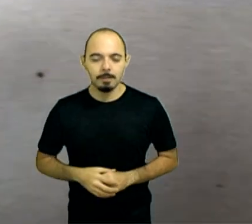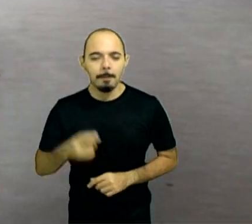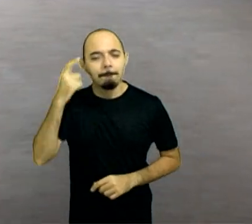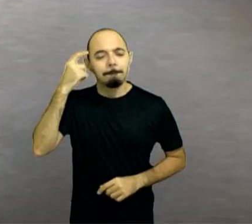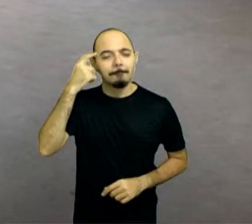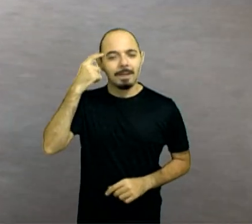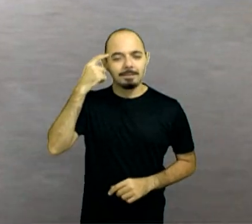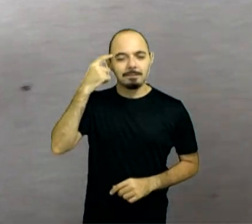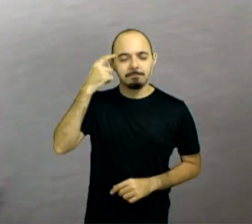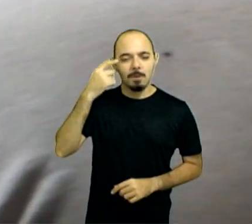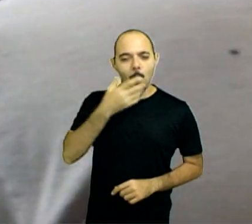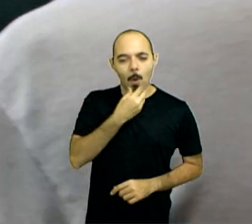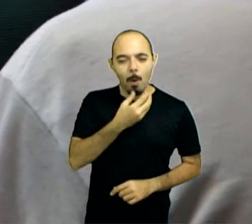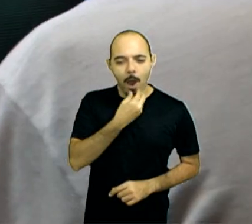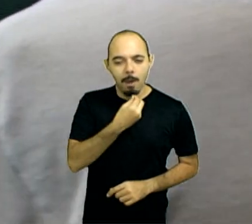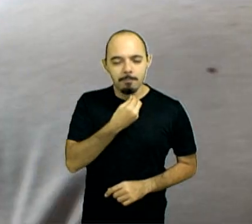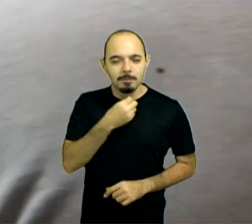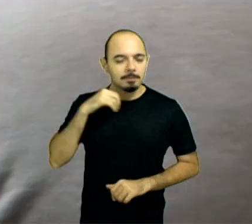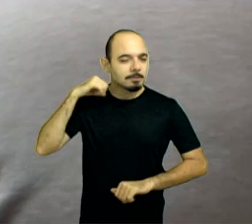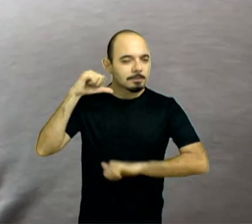homens abençoados,